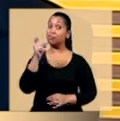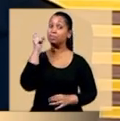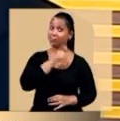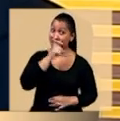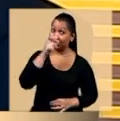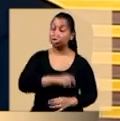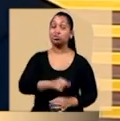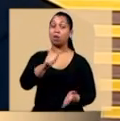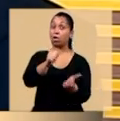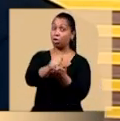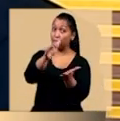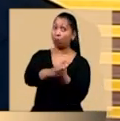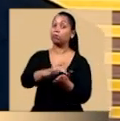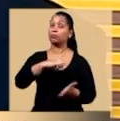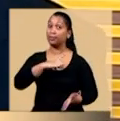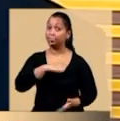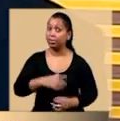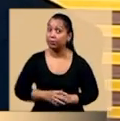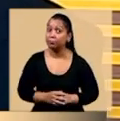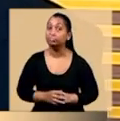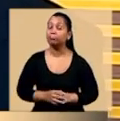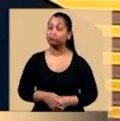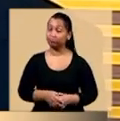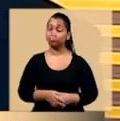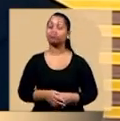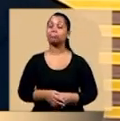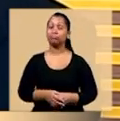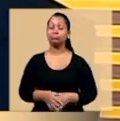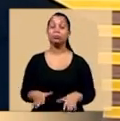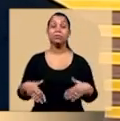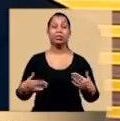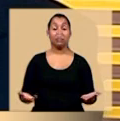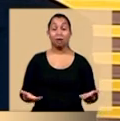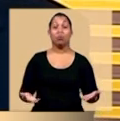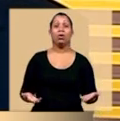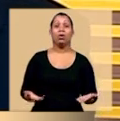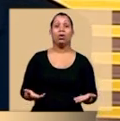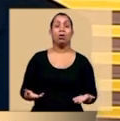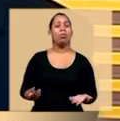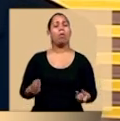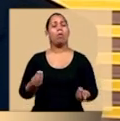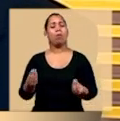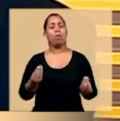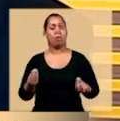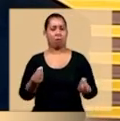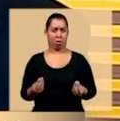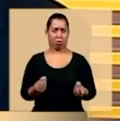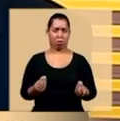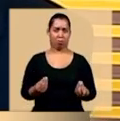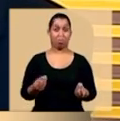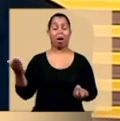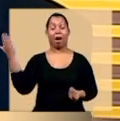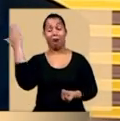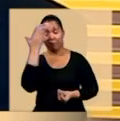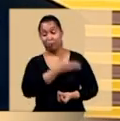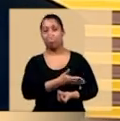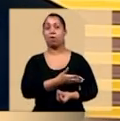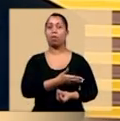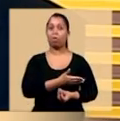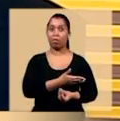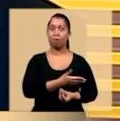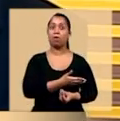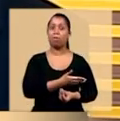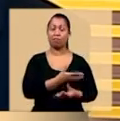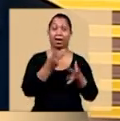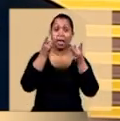você impor uma multa à testemunha que mente. Então, isso precisa ser moralizado, é evidente. Não é? Então, como a